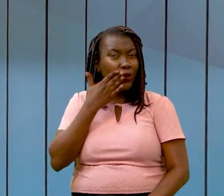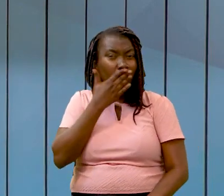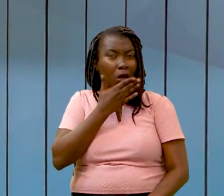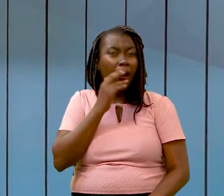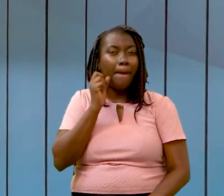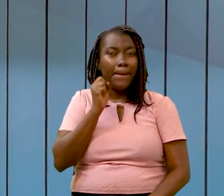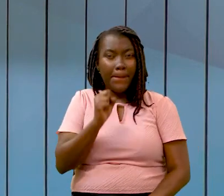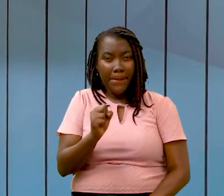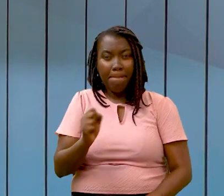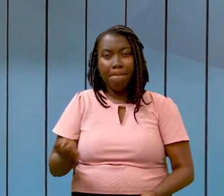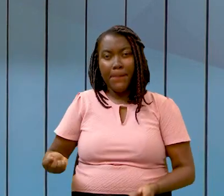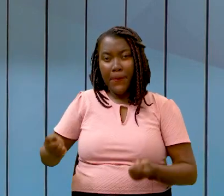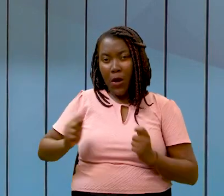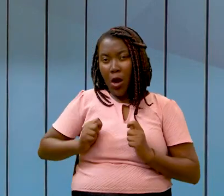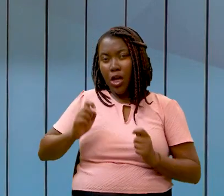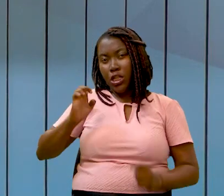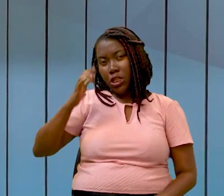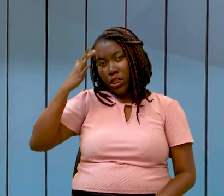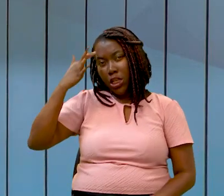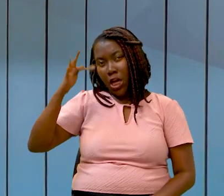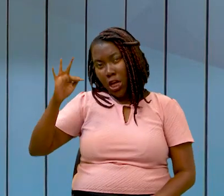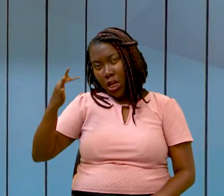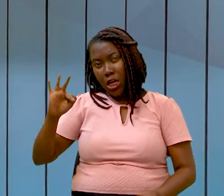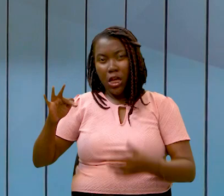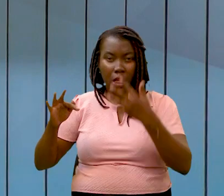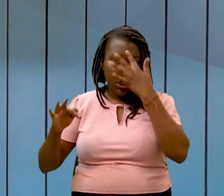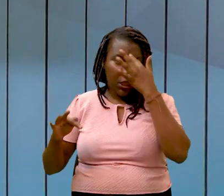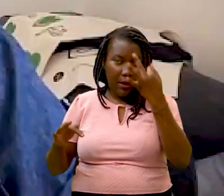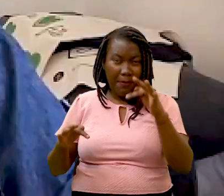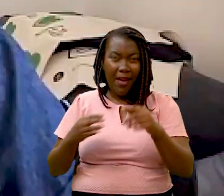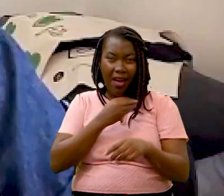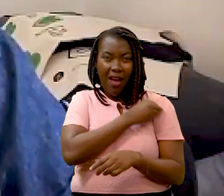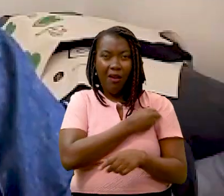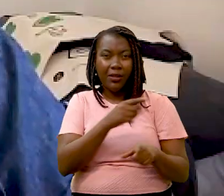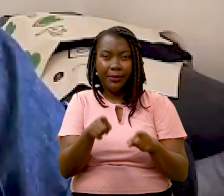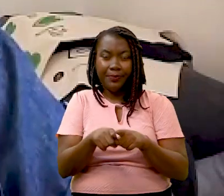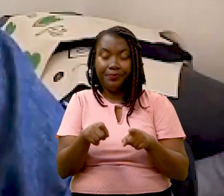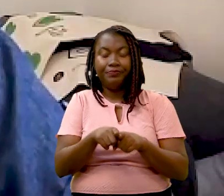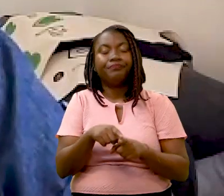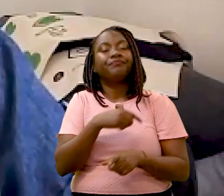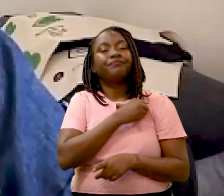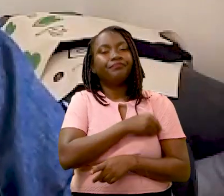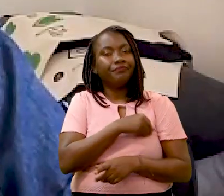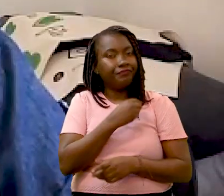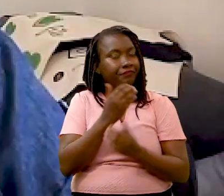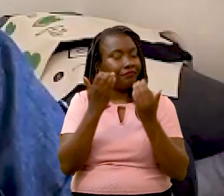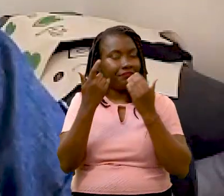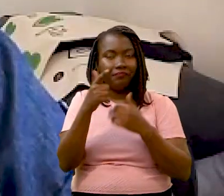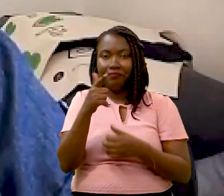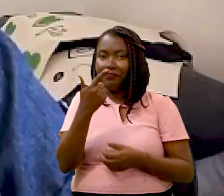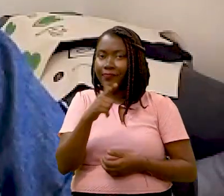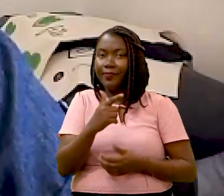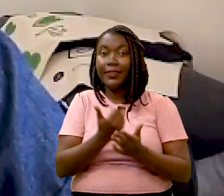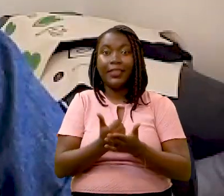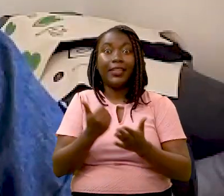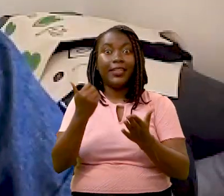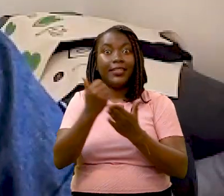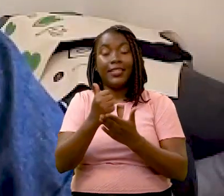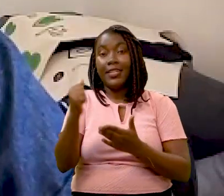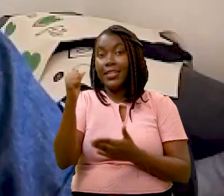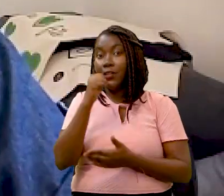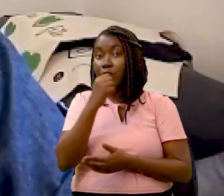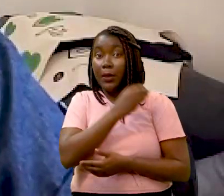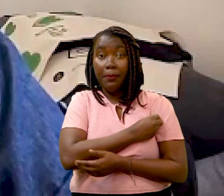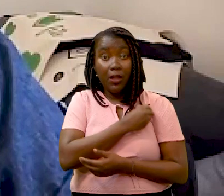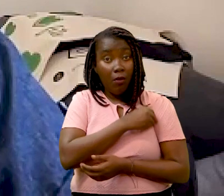causar, enxaqueca e dores de cabeça, assim como o álcool também, né? O álcool, sem dúvida, o excesso de bebida alcoólica, sem